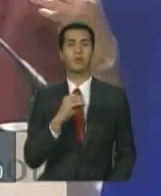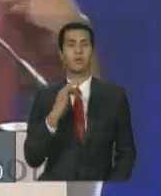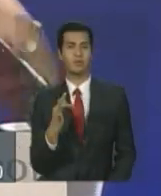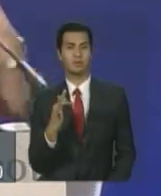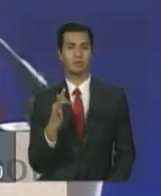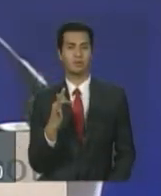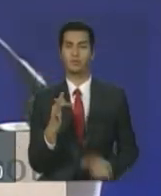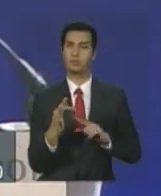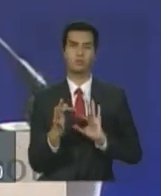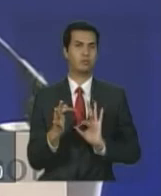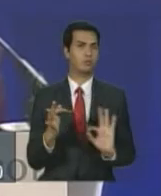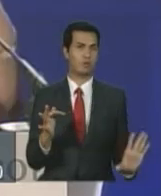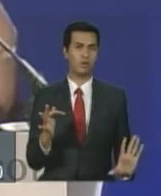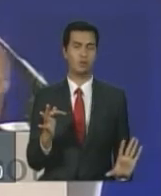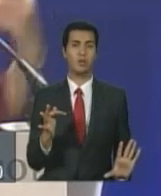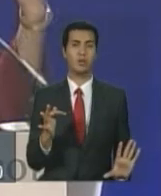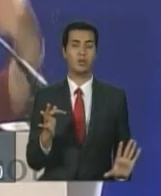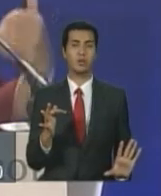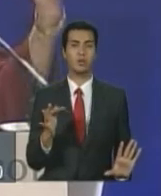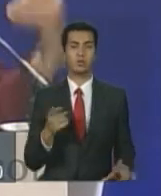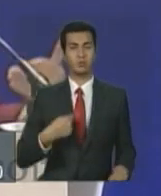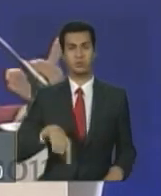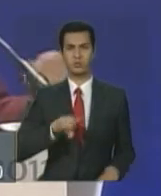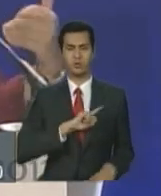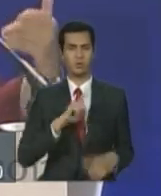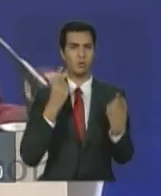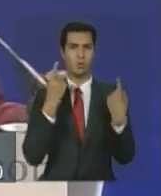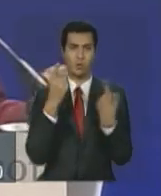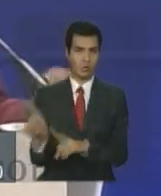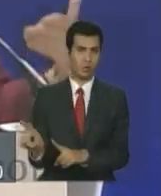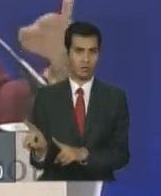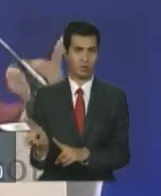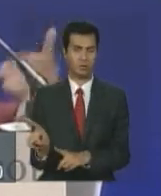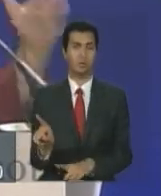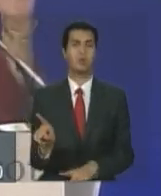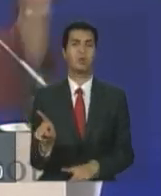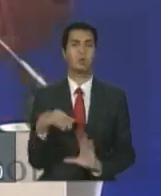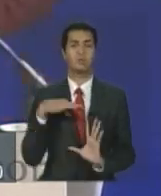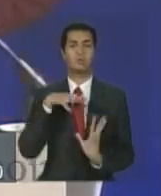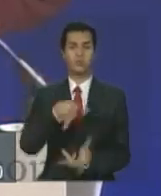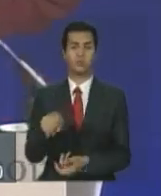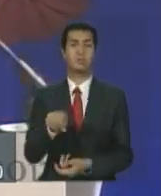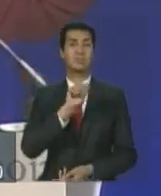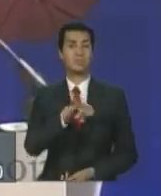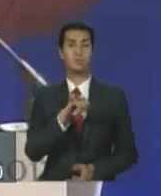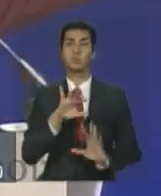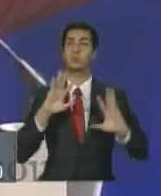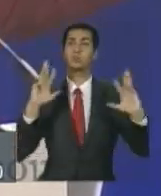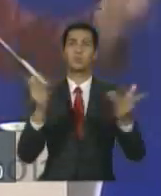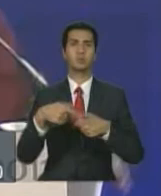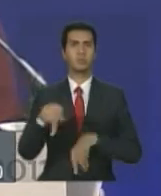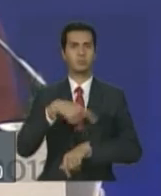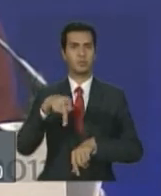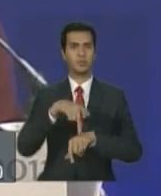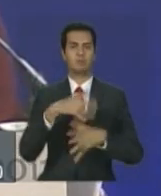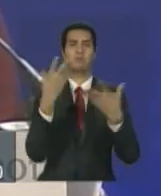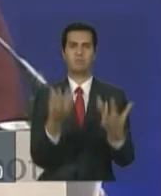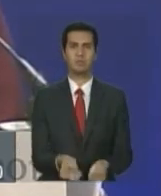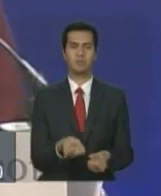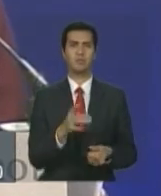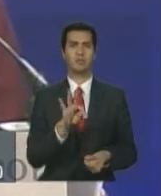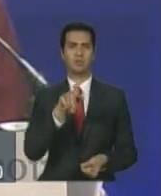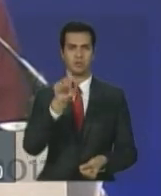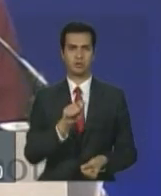que nós não somos contra a taxação global. Se todos os países forem adotar uma taxa,